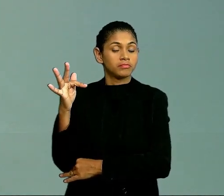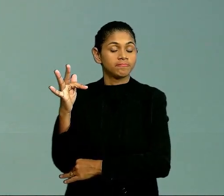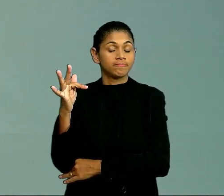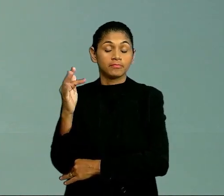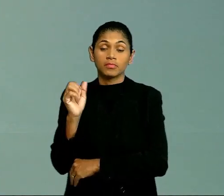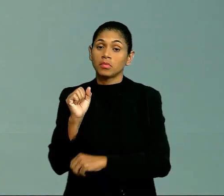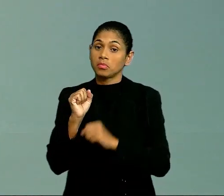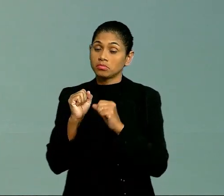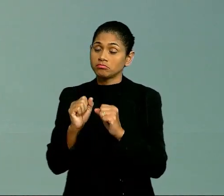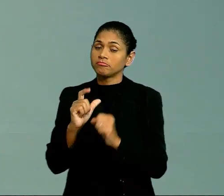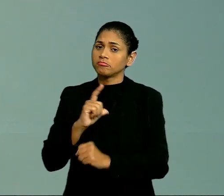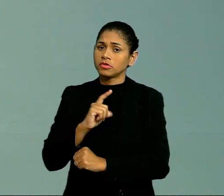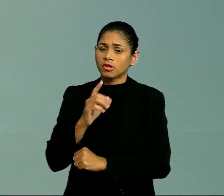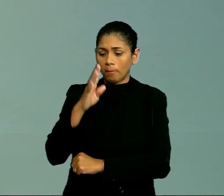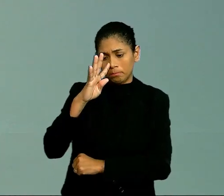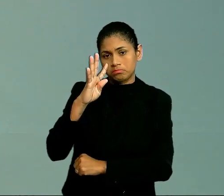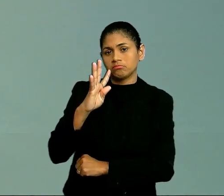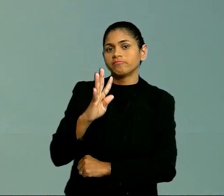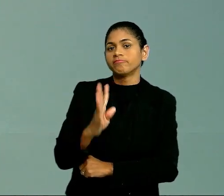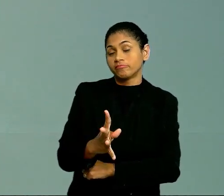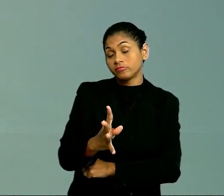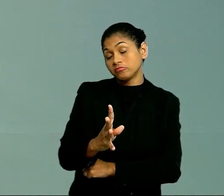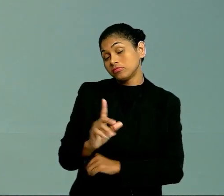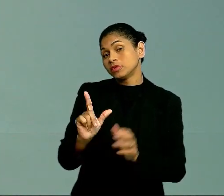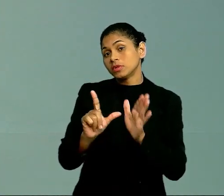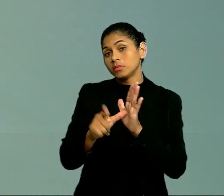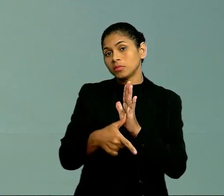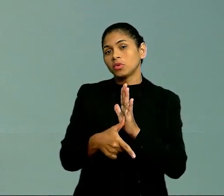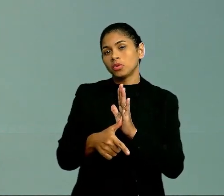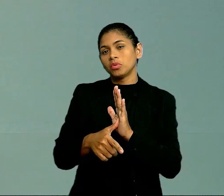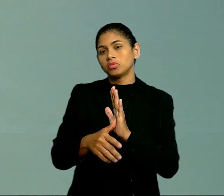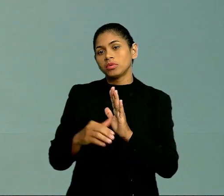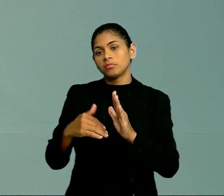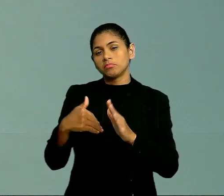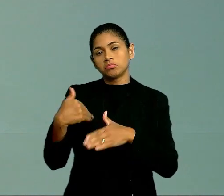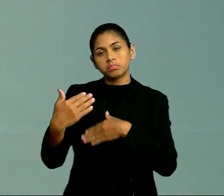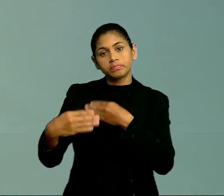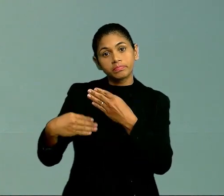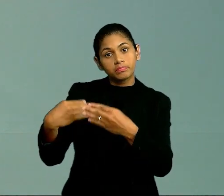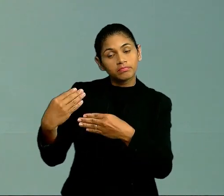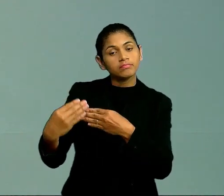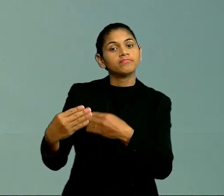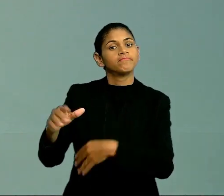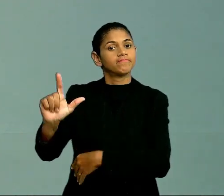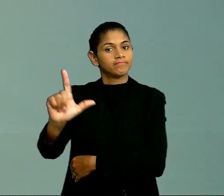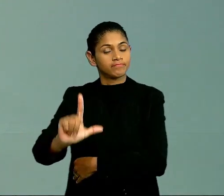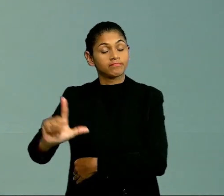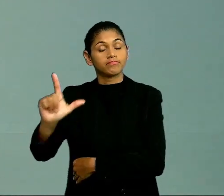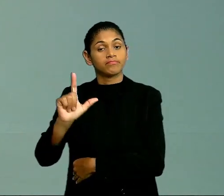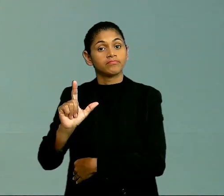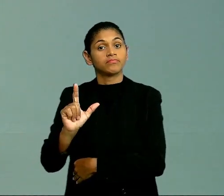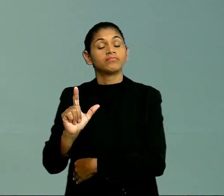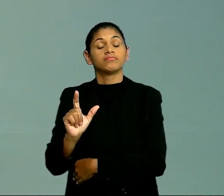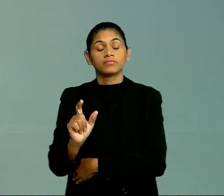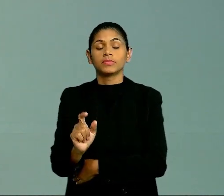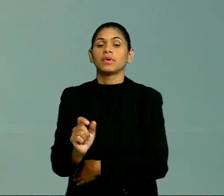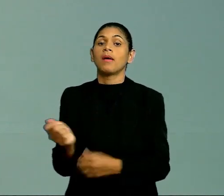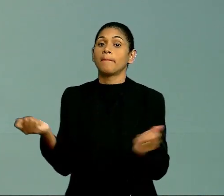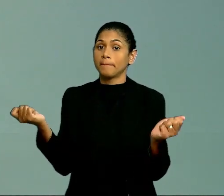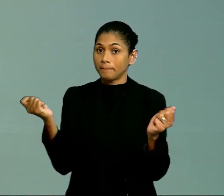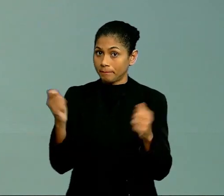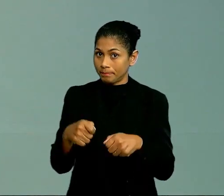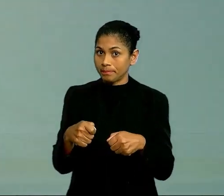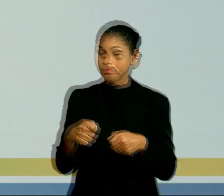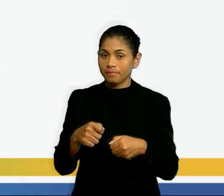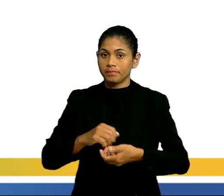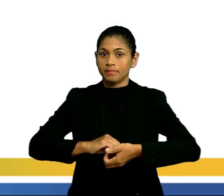críticas posteriormente. No entanto, quando nós falamos de produção literária, é totalmente permissível, né? Permitido aqui nessa